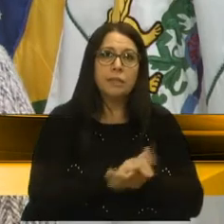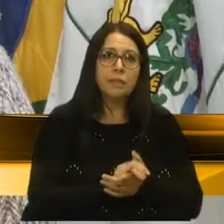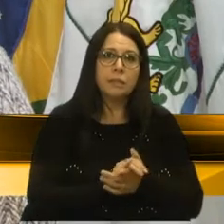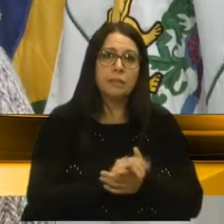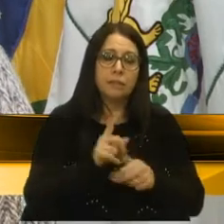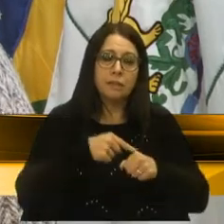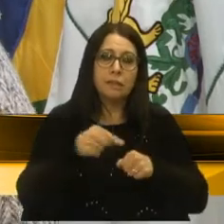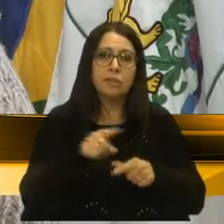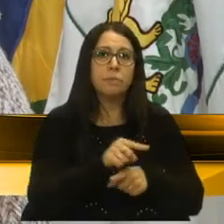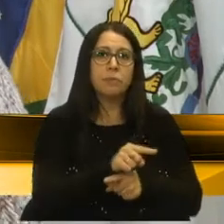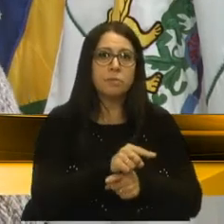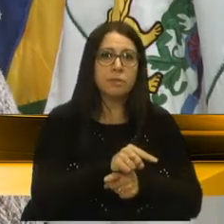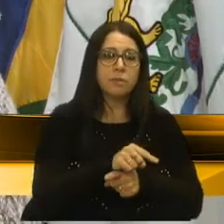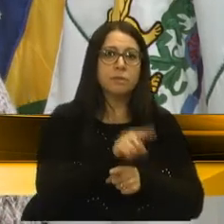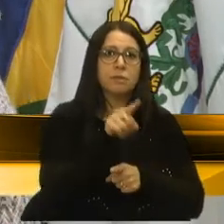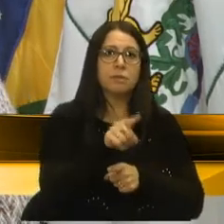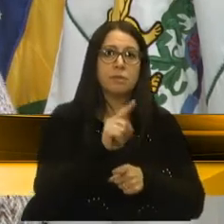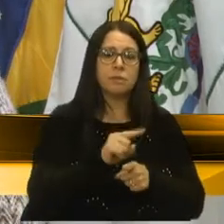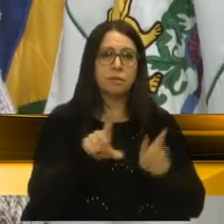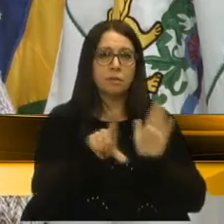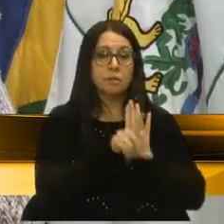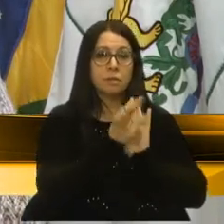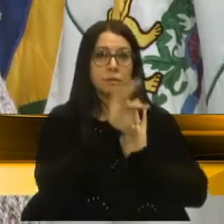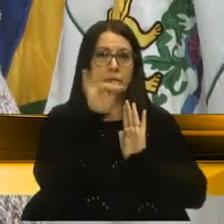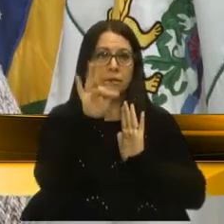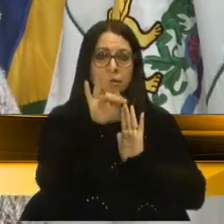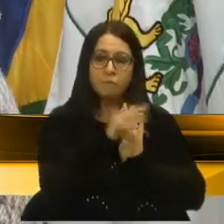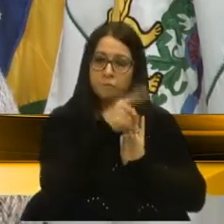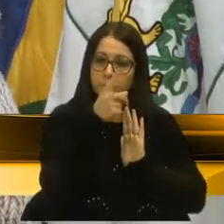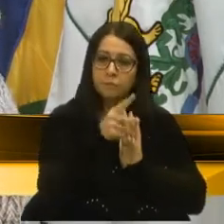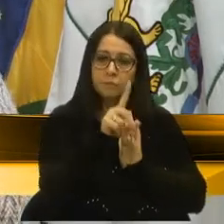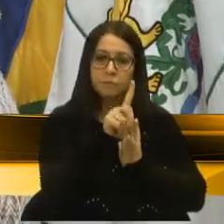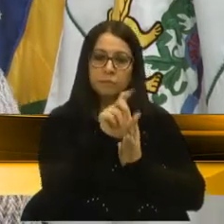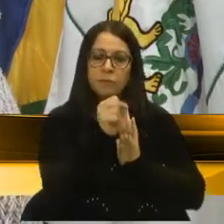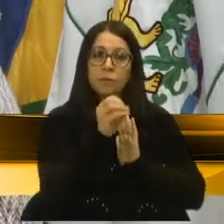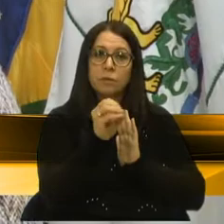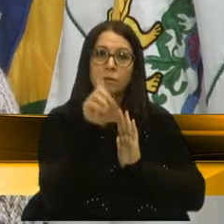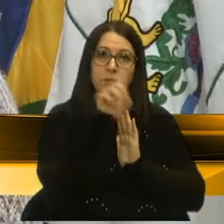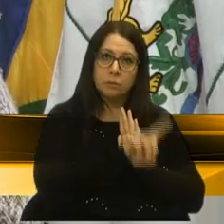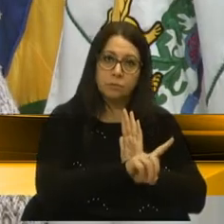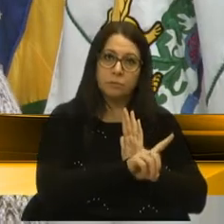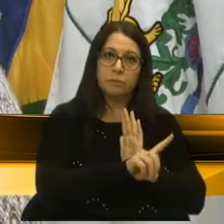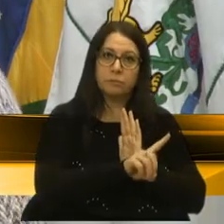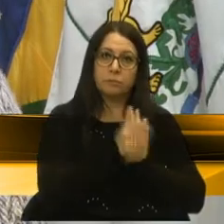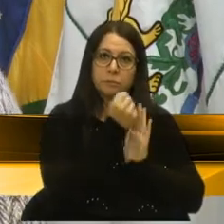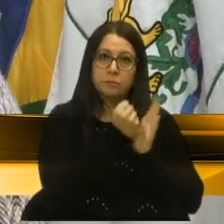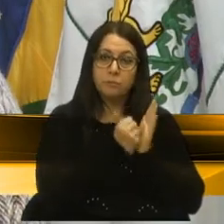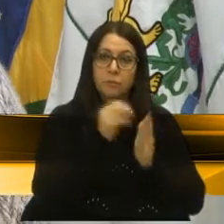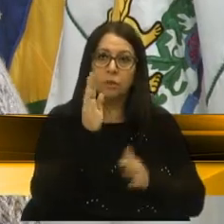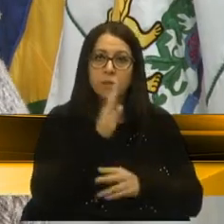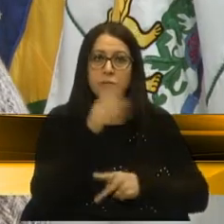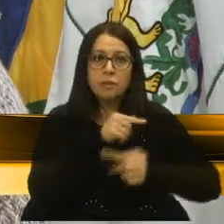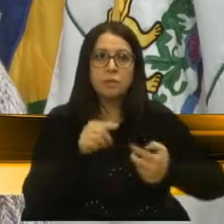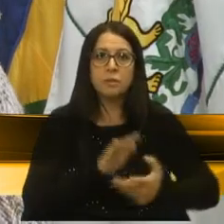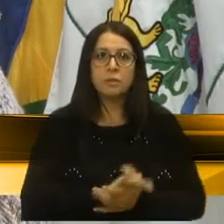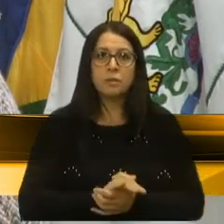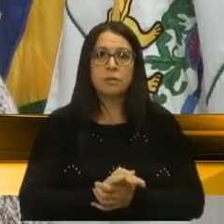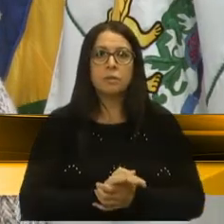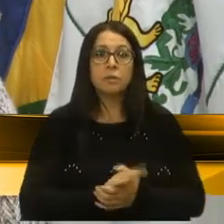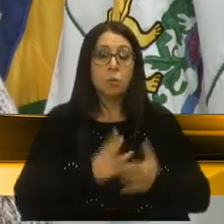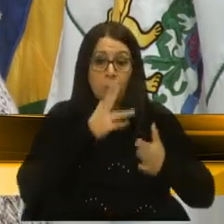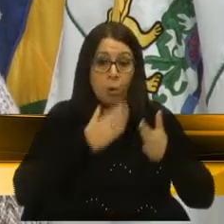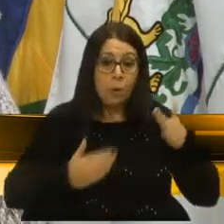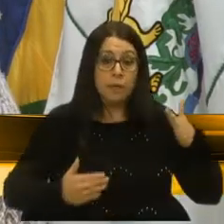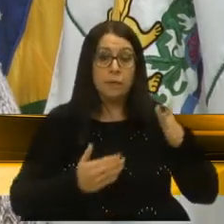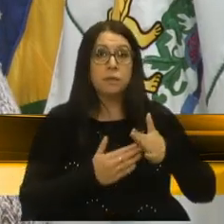tempo. Como eu disse, a lei federal já trata dos 180 dias como contrato emergencial, como limite de